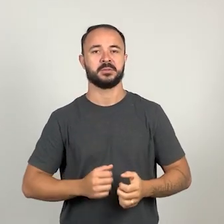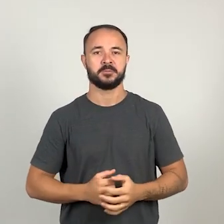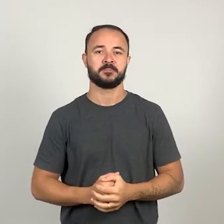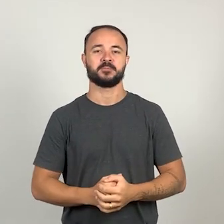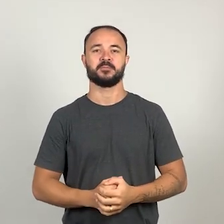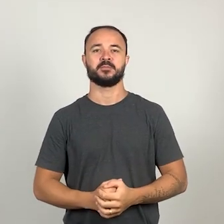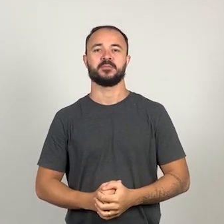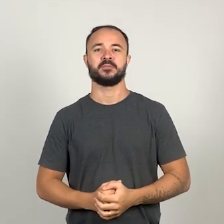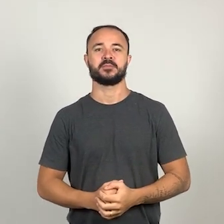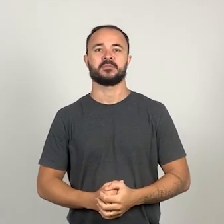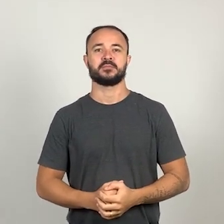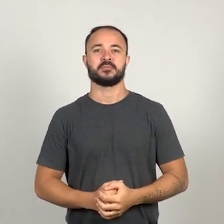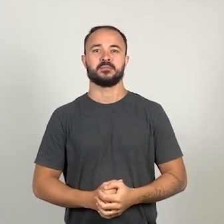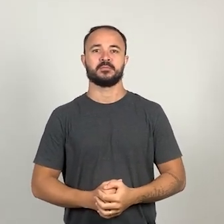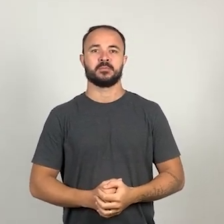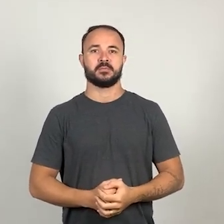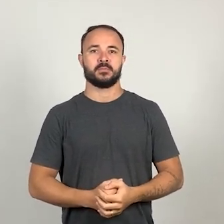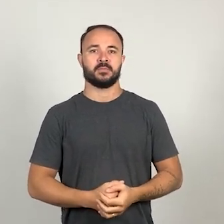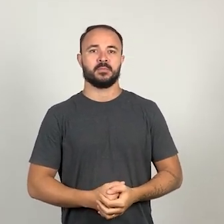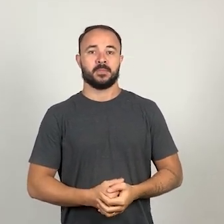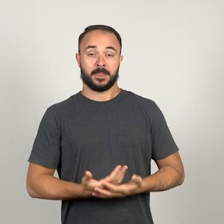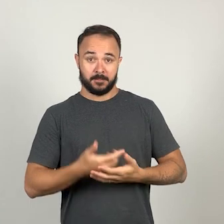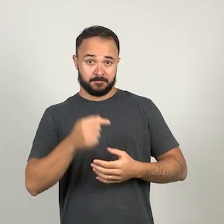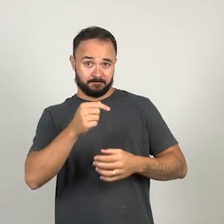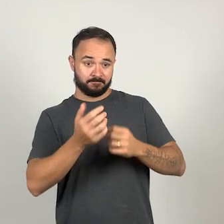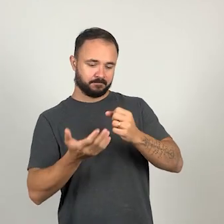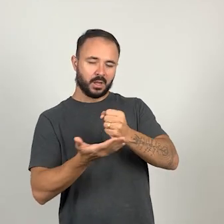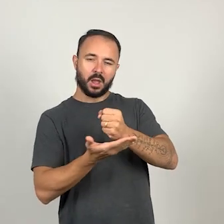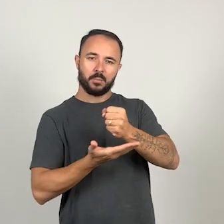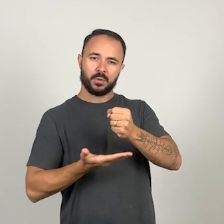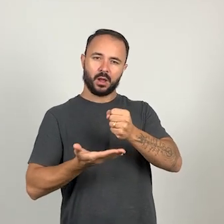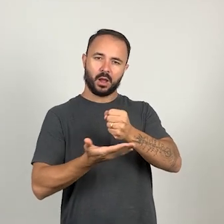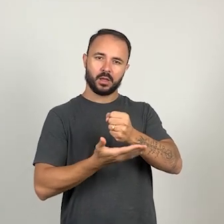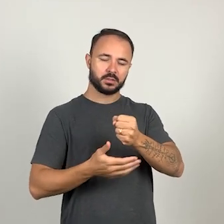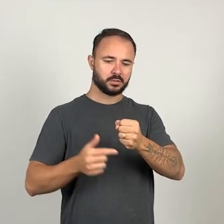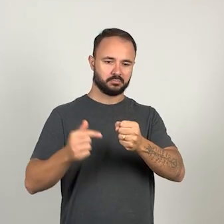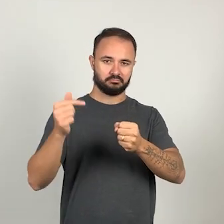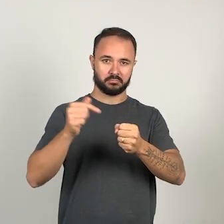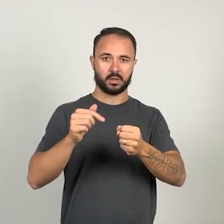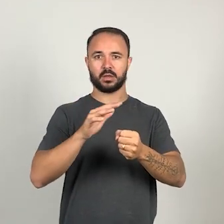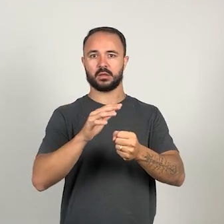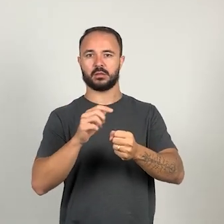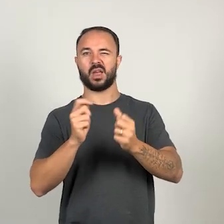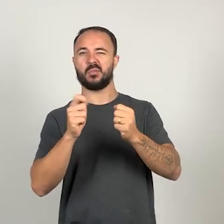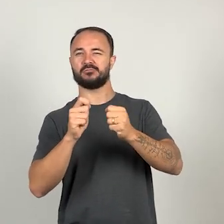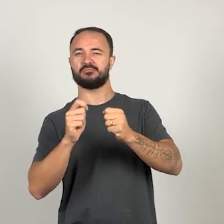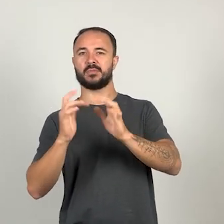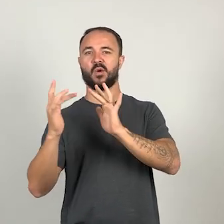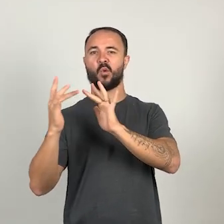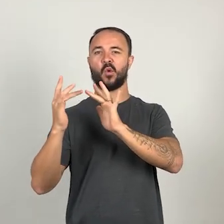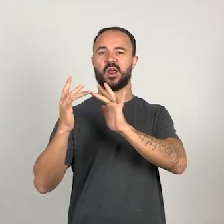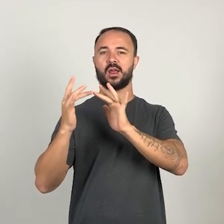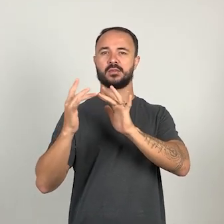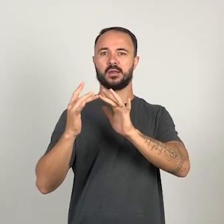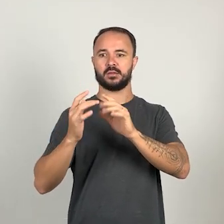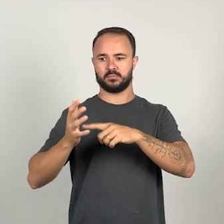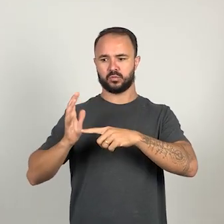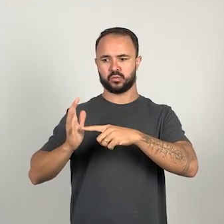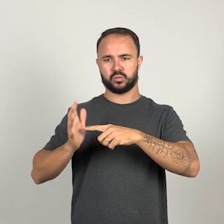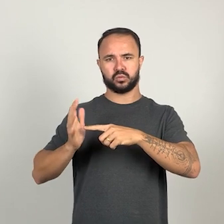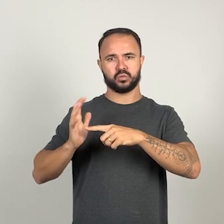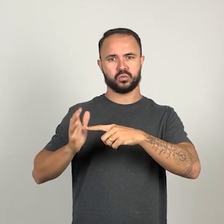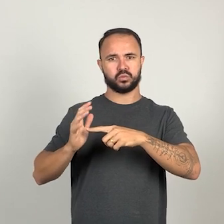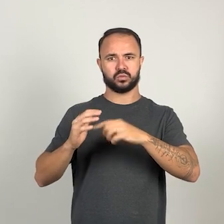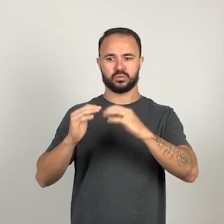dentes. Essa base de sistemas vai nos permitir conectar o motor médio na parte